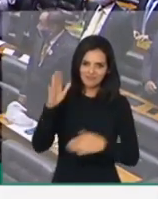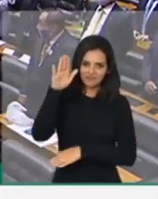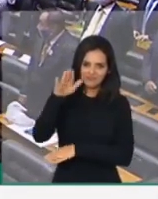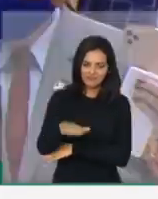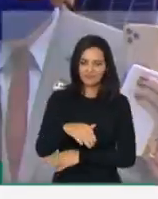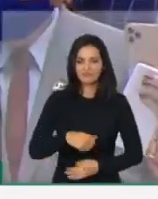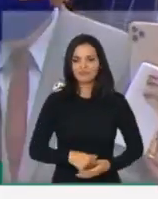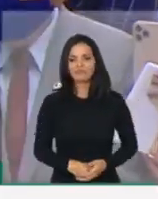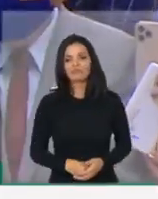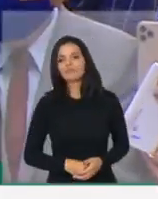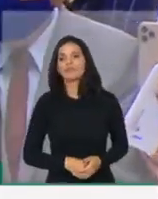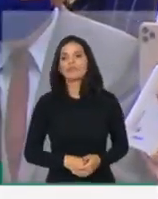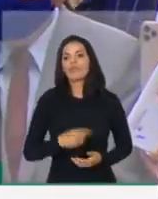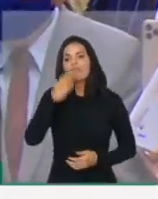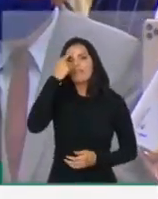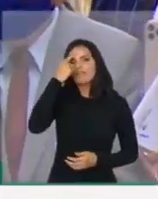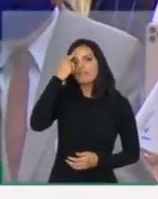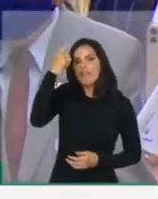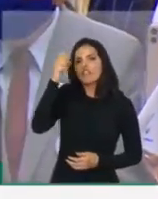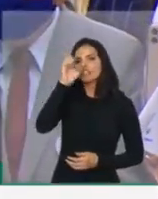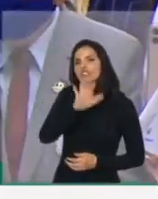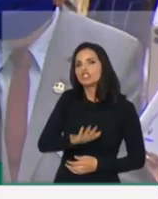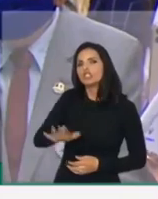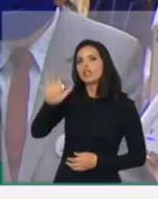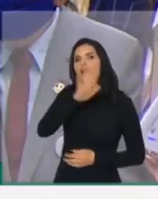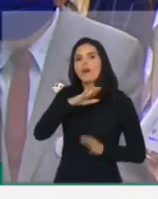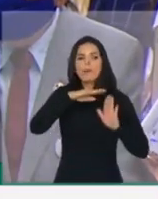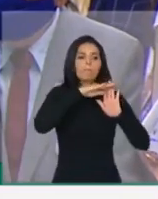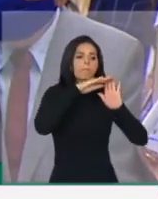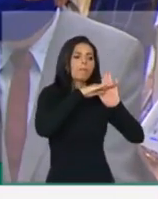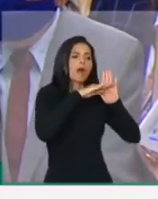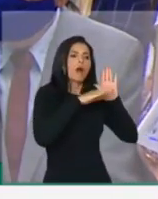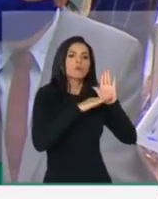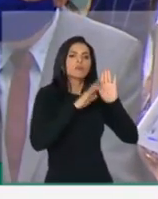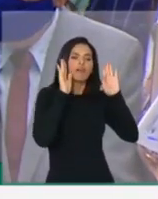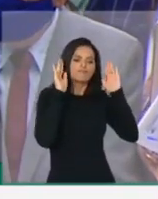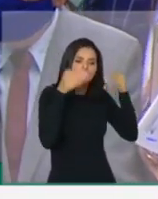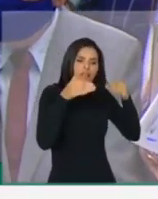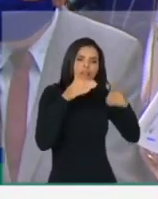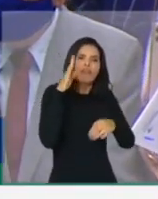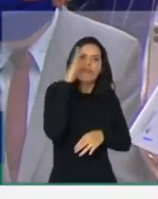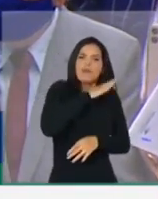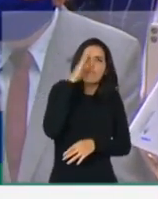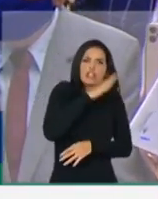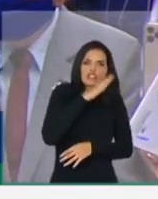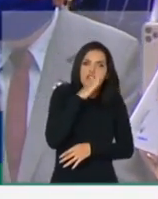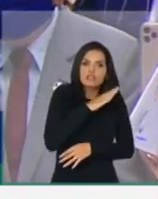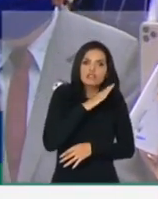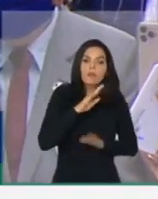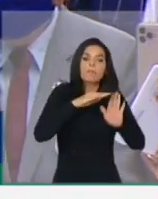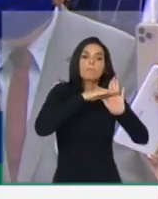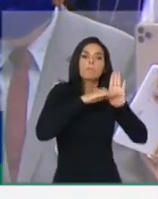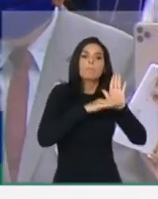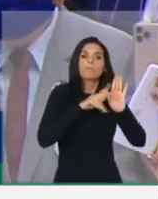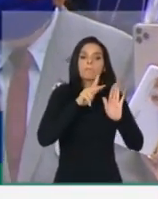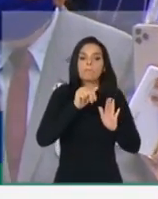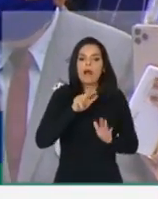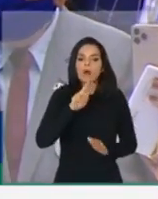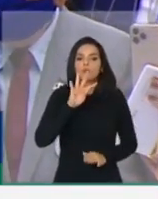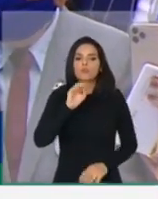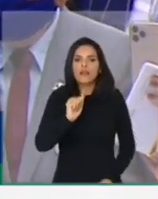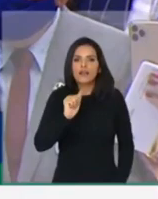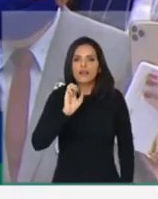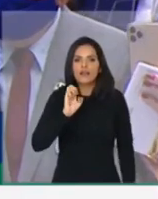Uma ideia geral, que chamo de pauta emergencial. Vejam bem, pauta